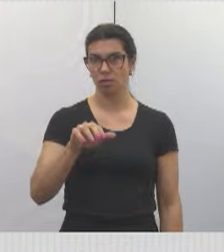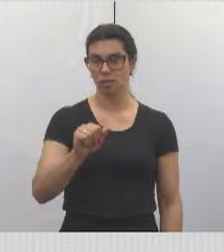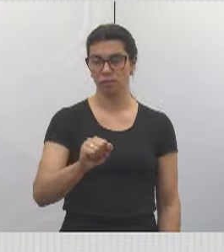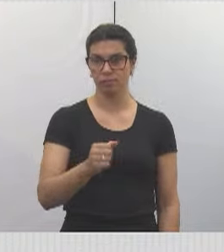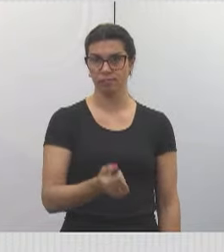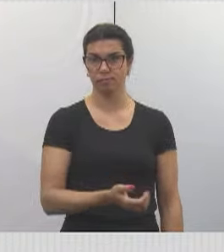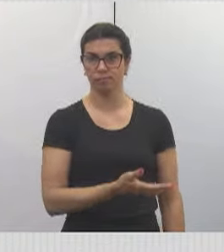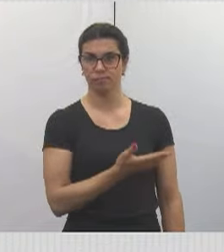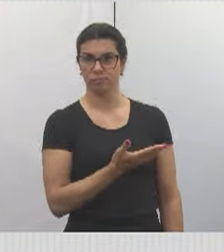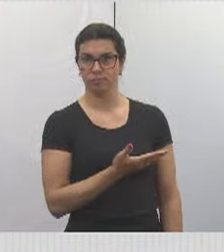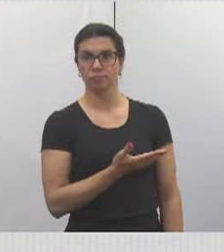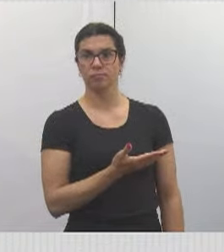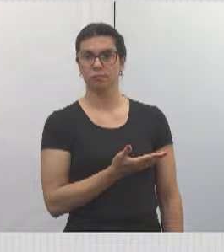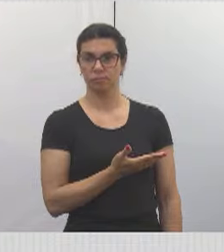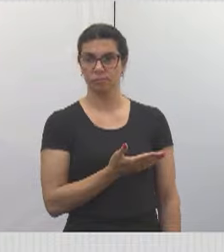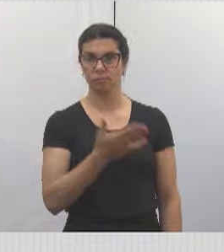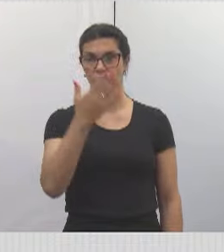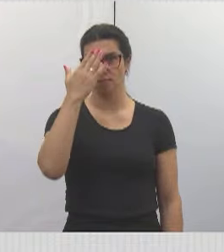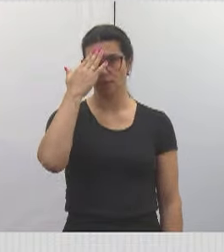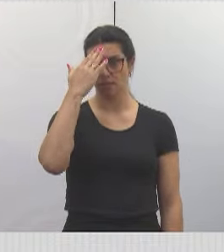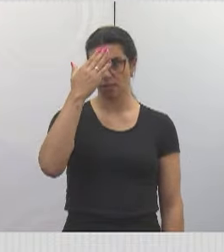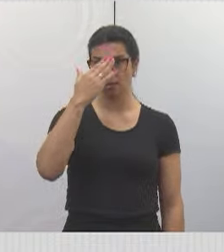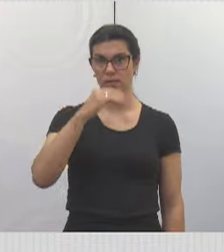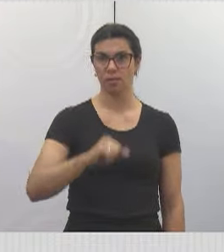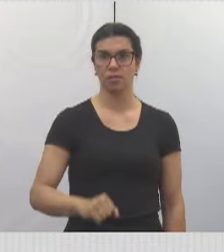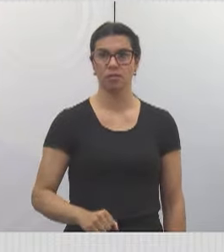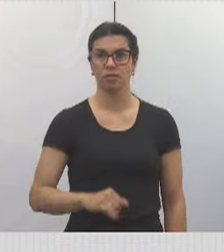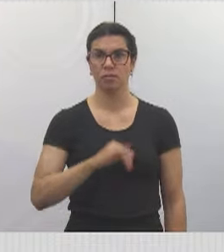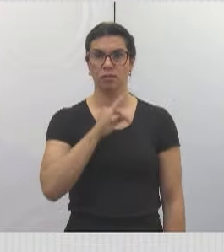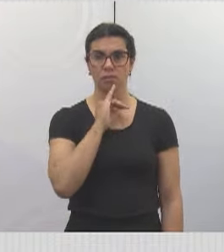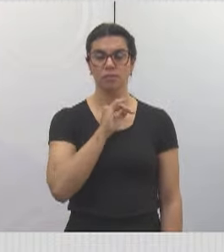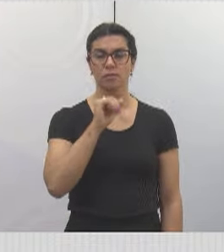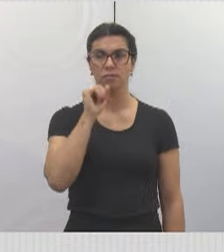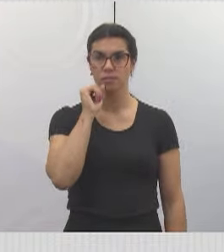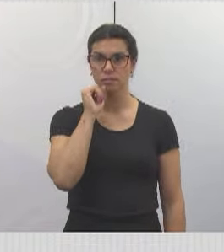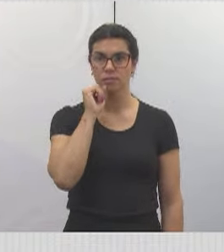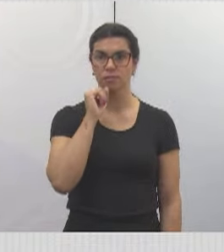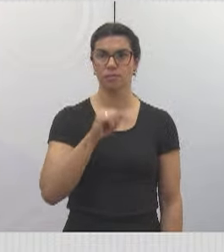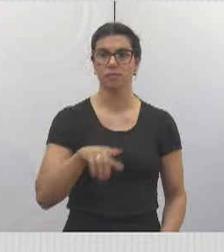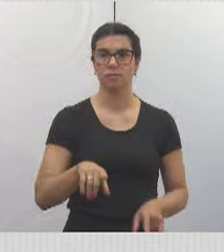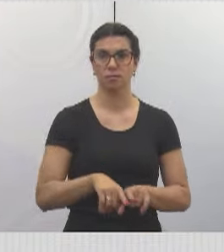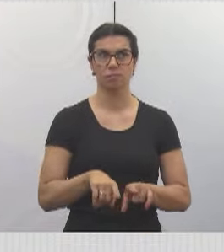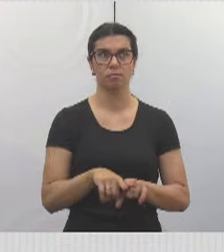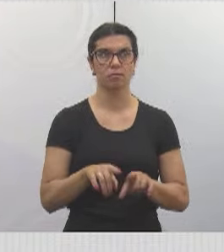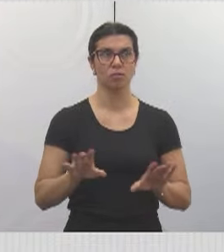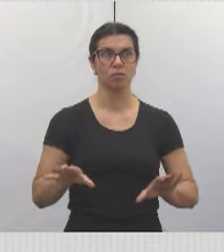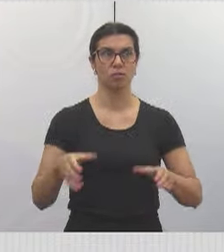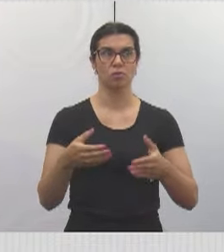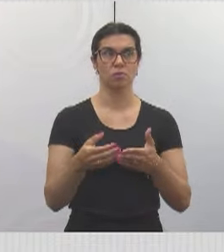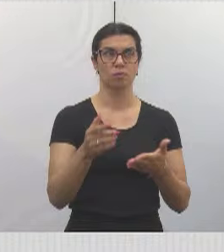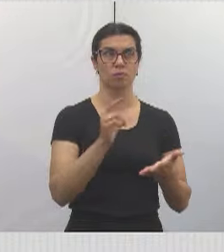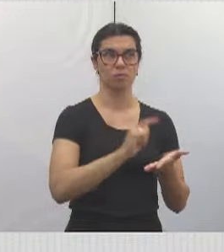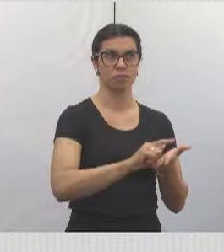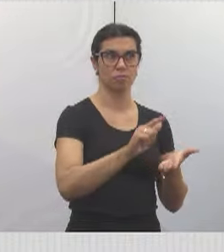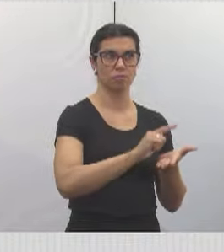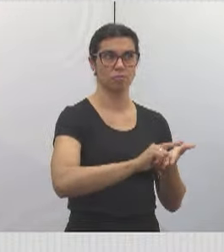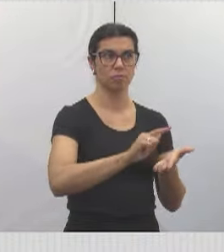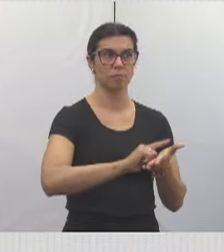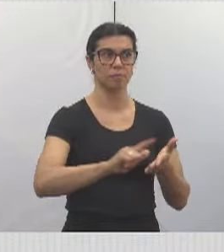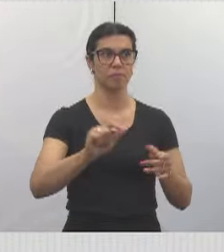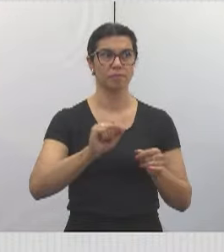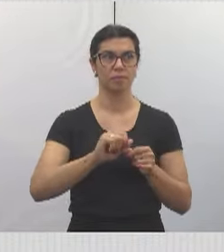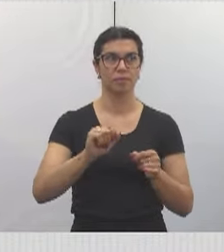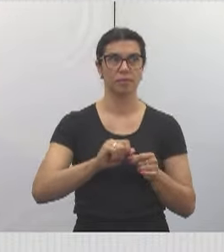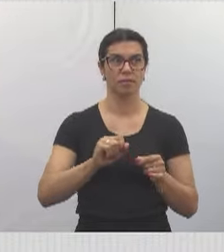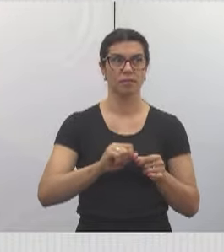bonito. Agradeço o subprefeito do Parque Meia Lua e a equipe dele que estava fazendo lá, nesse dia.